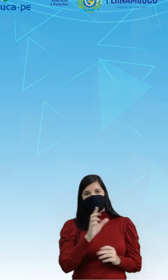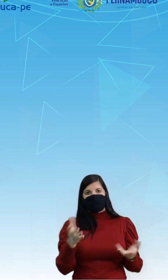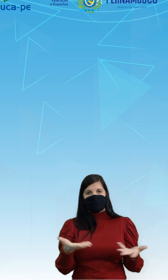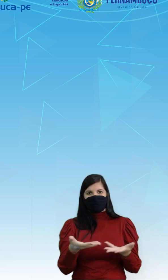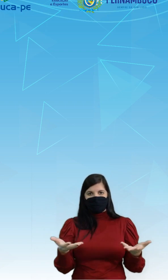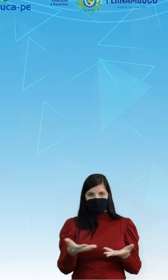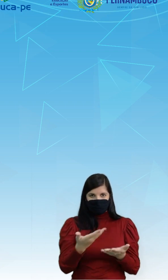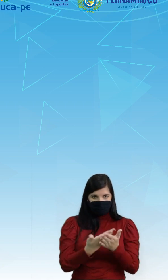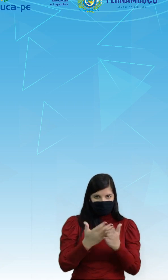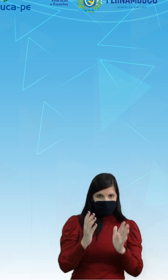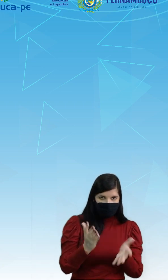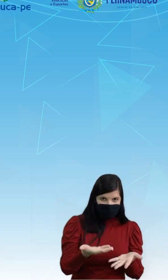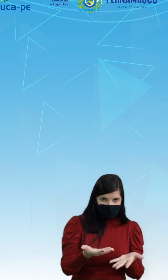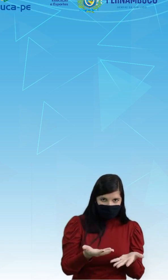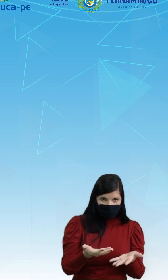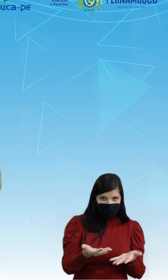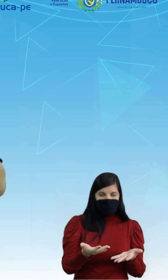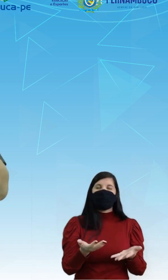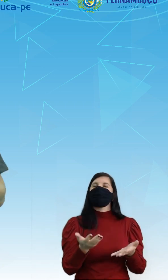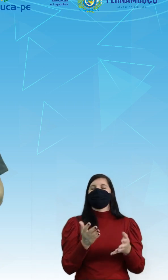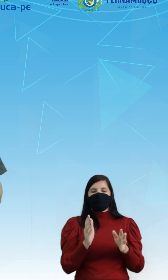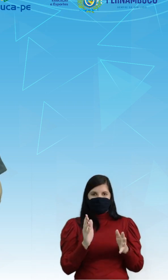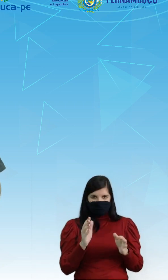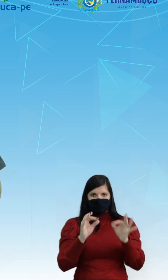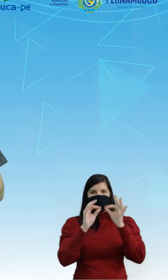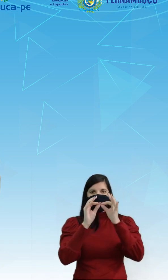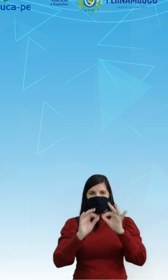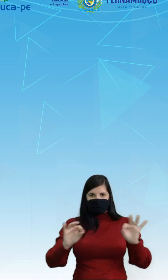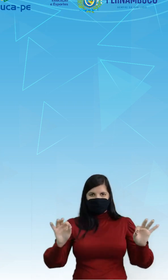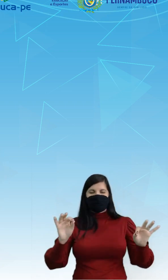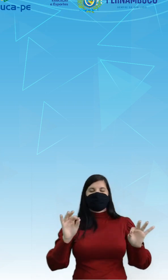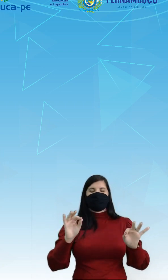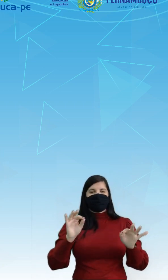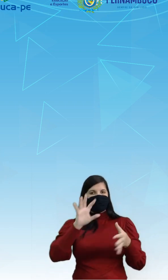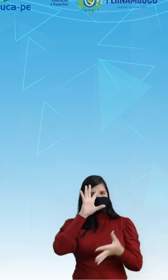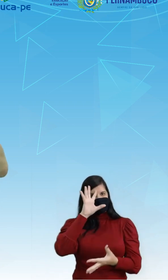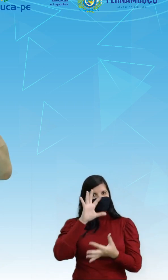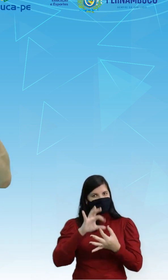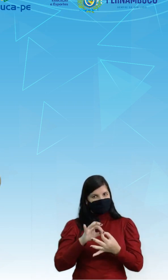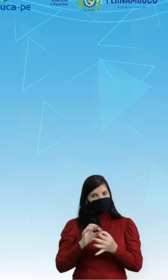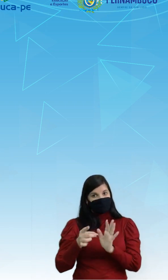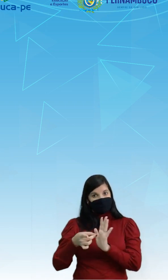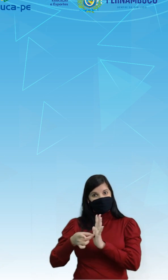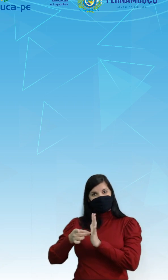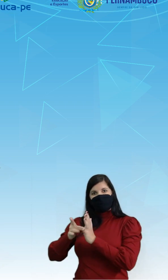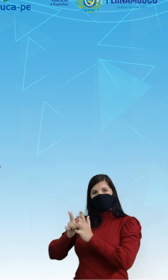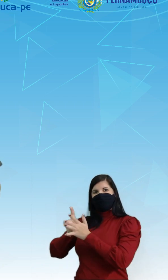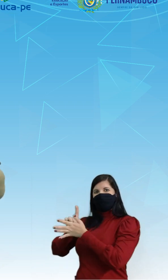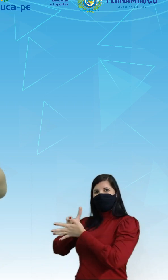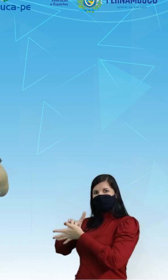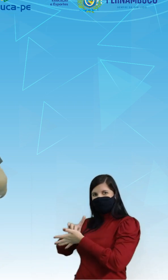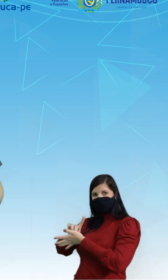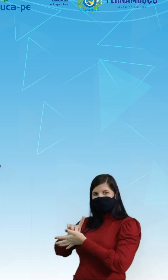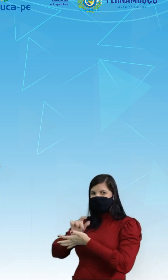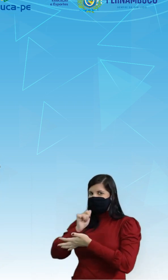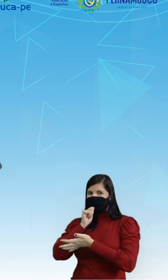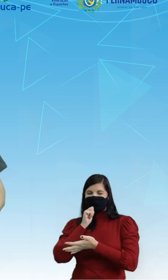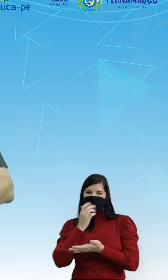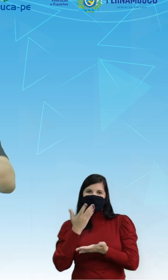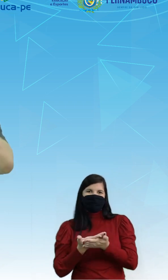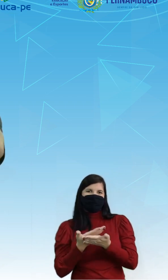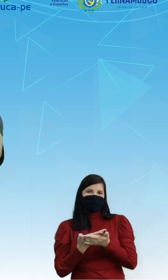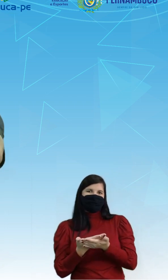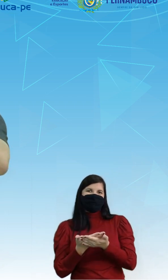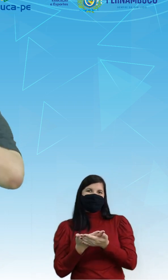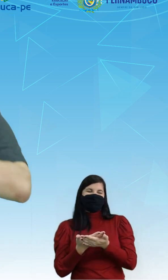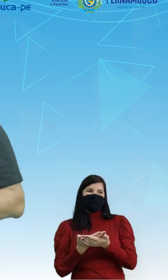você estudou, não foi? Esta frase pressupõe-se que anteriormente você não estudava.